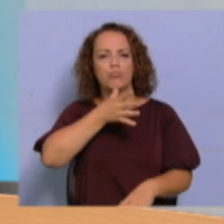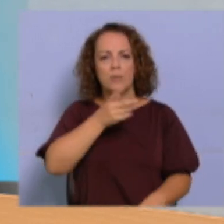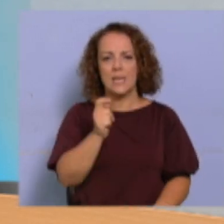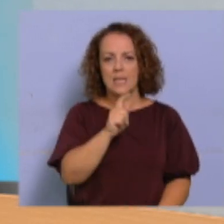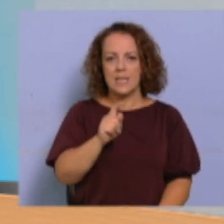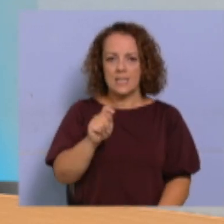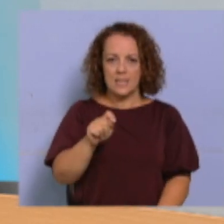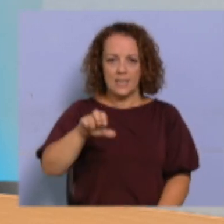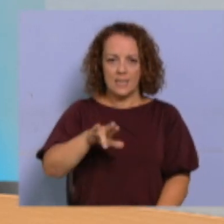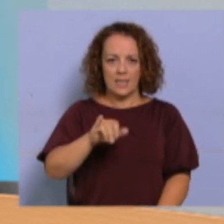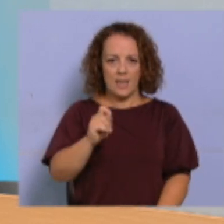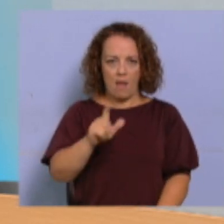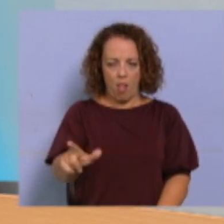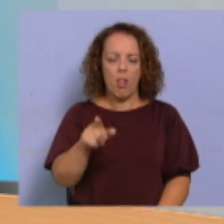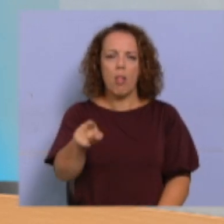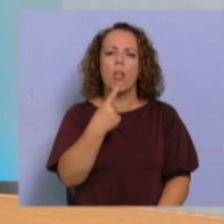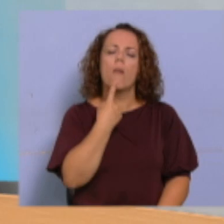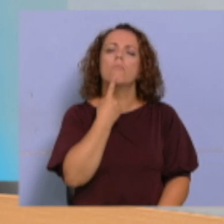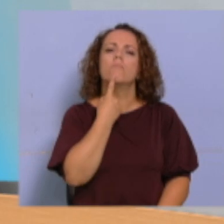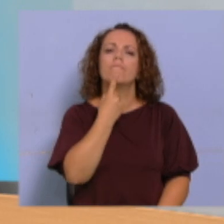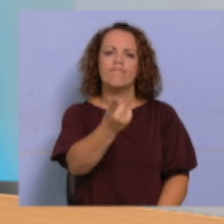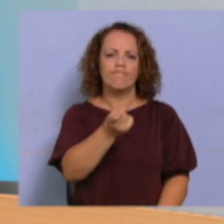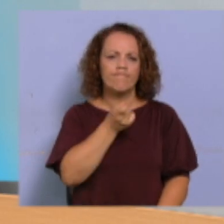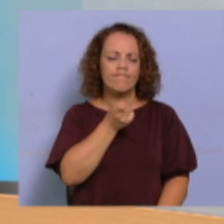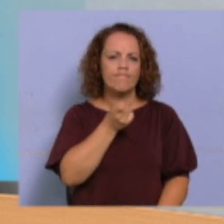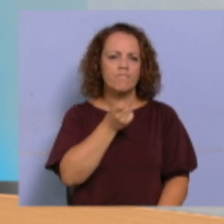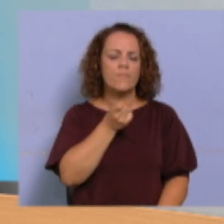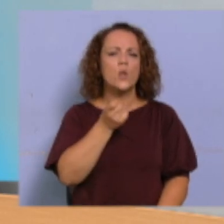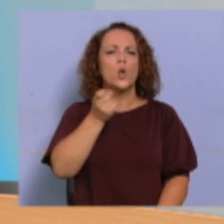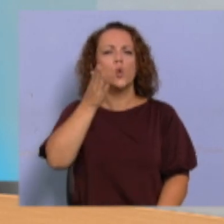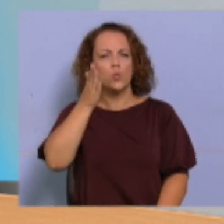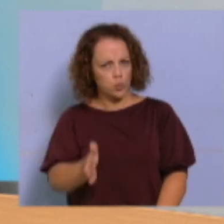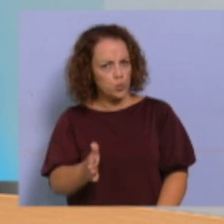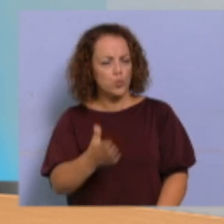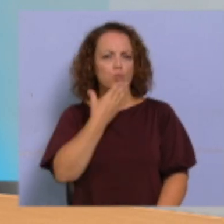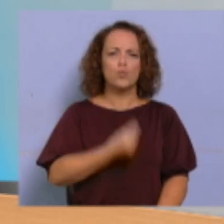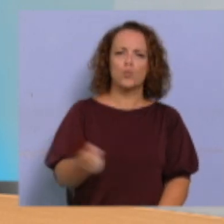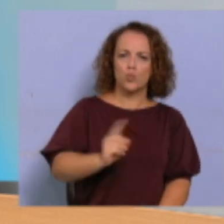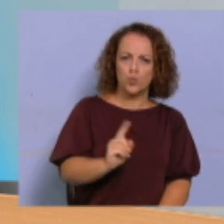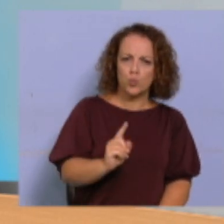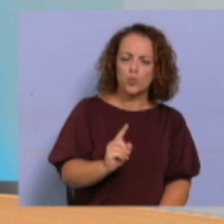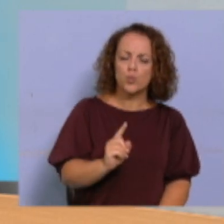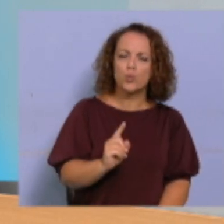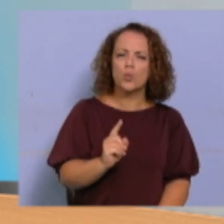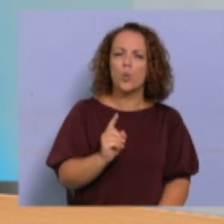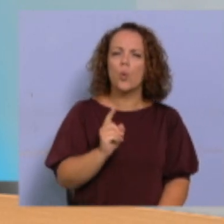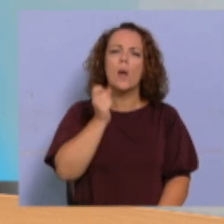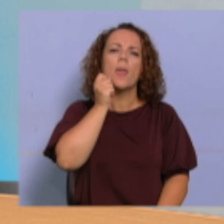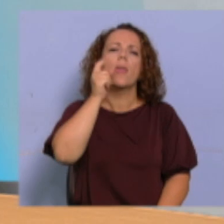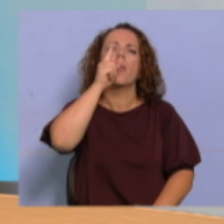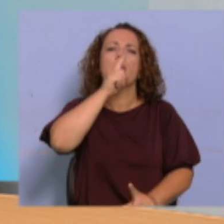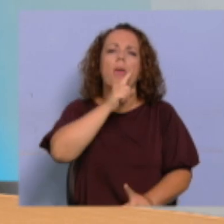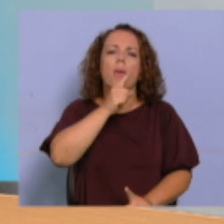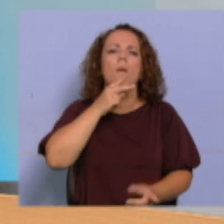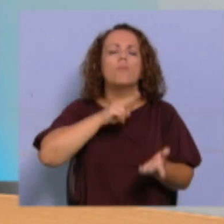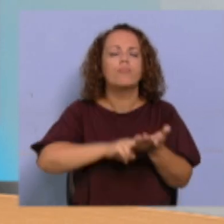onde se questiona aí o que é justo e o que é injusto, Sim, quem procede como